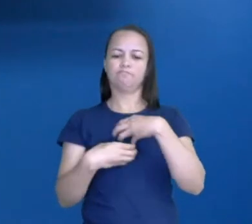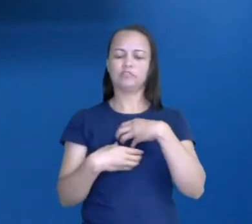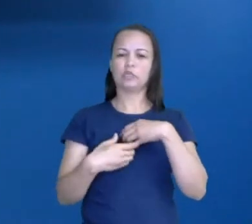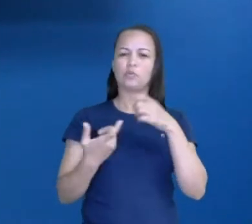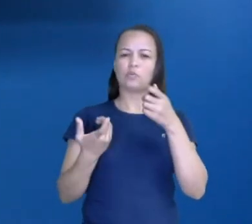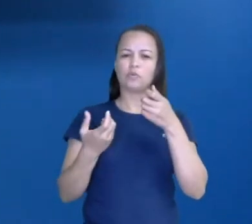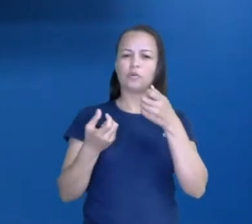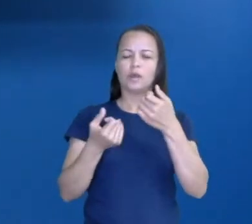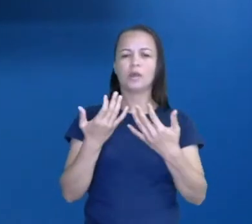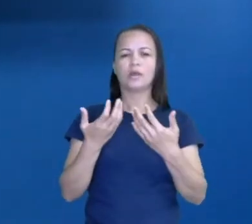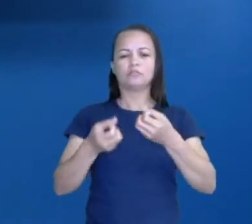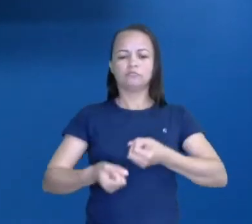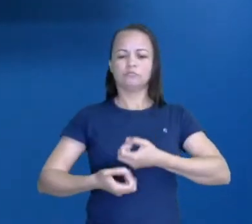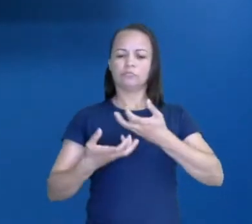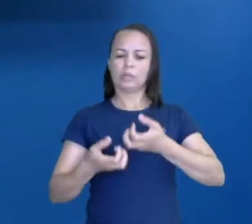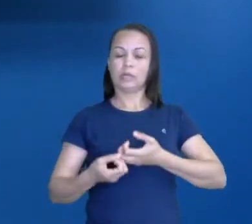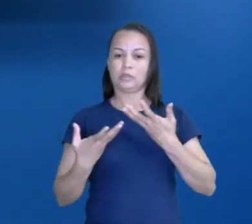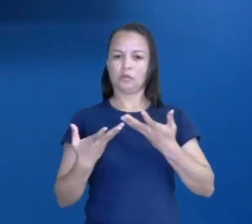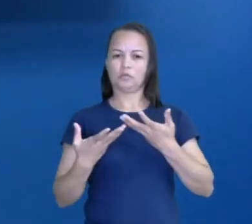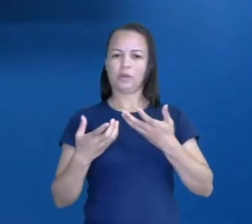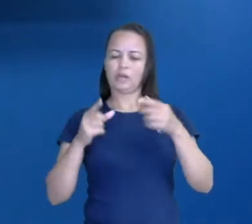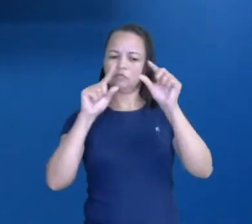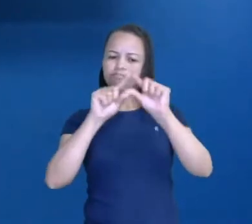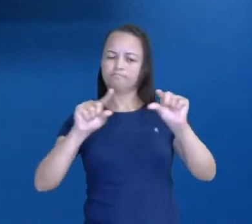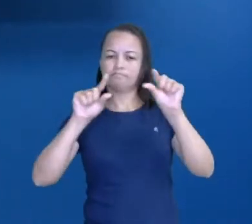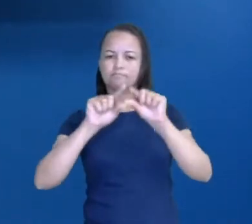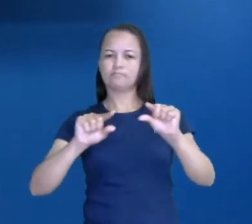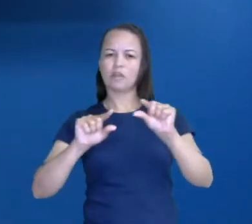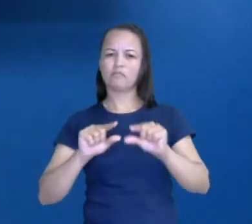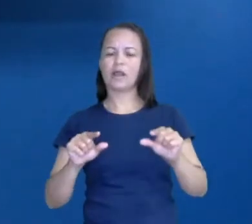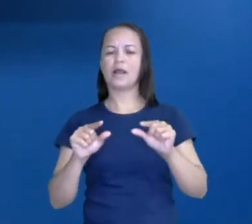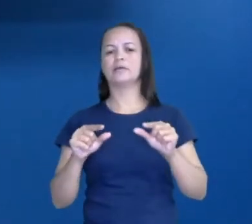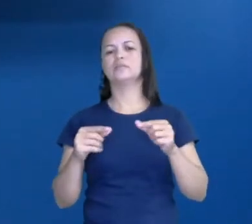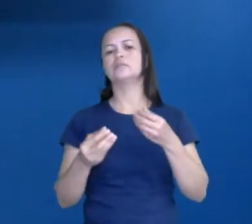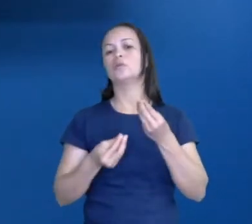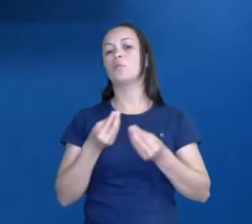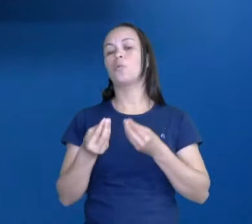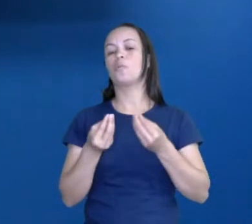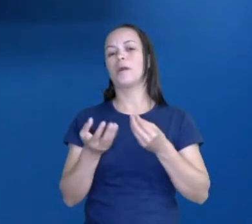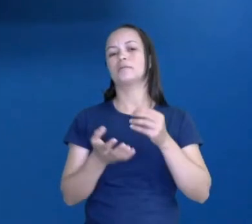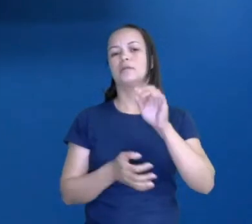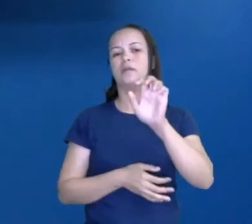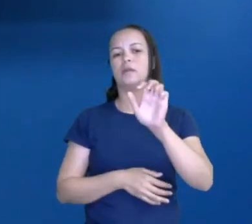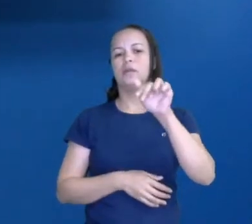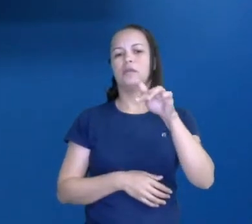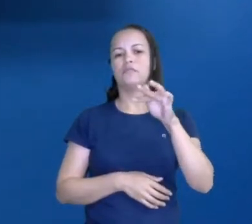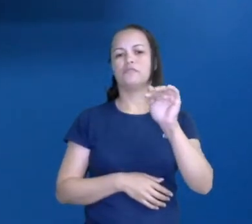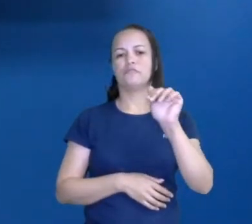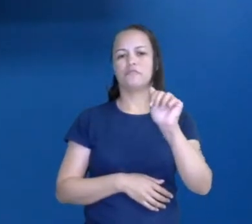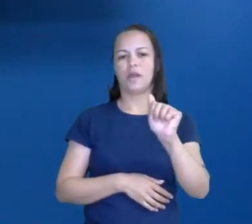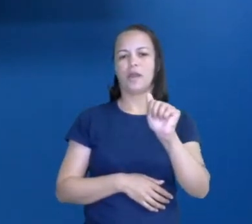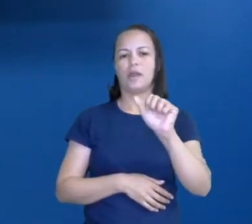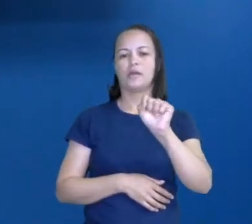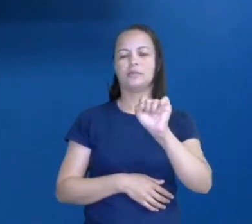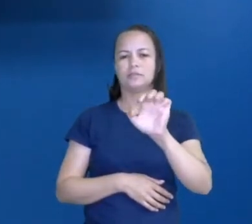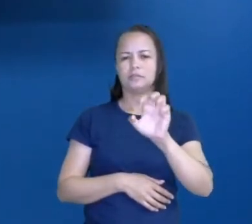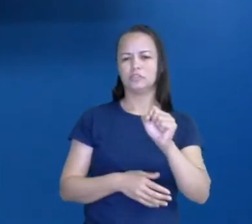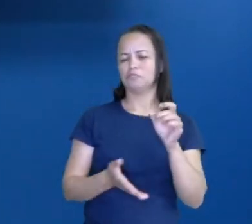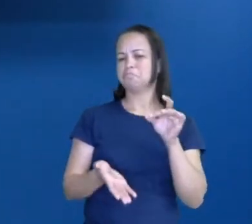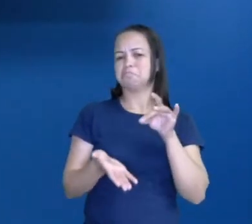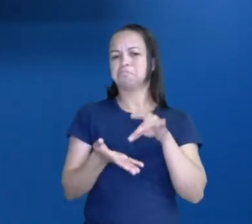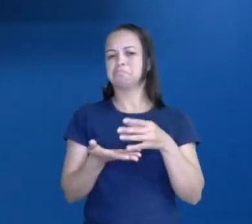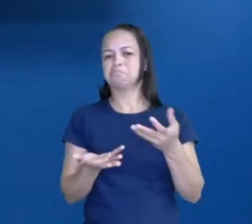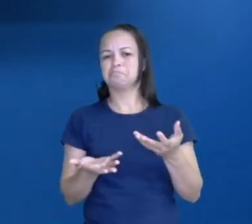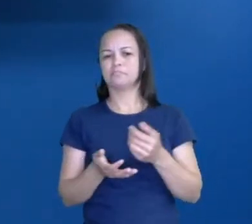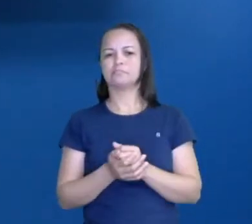Para deixar a frase com mais ênfase, né? Vamos dar um exemplo aqui.